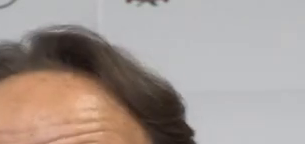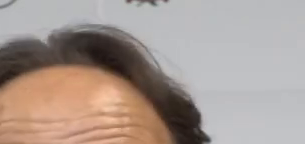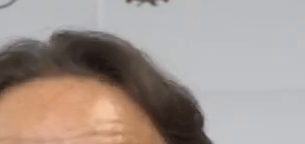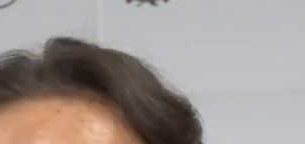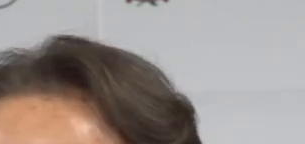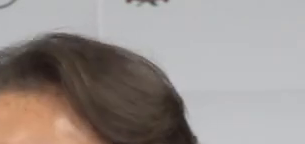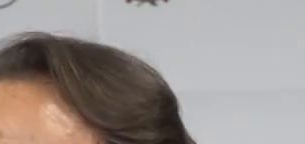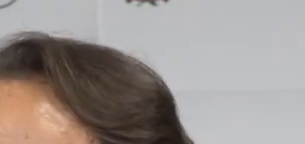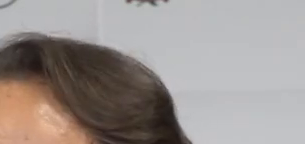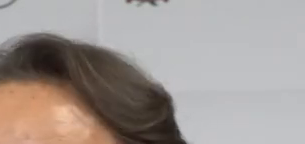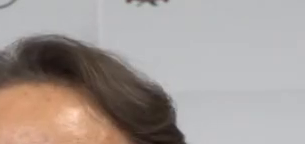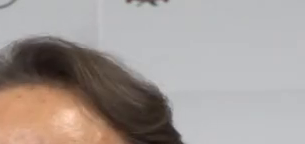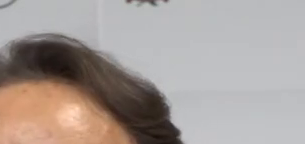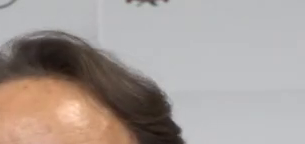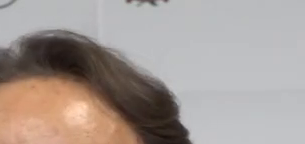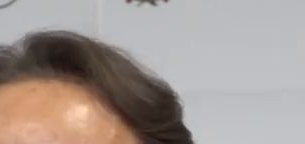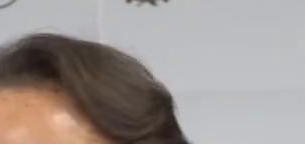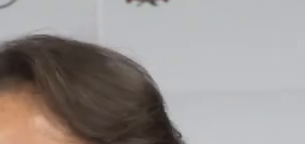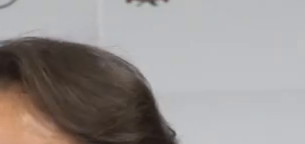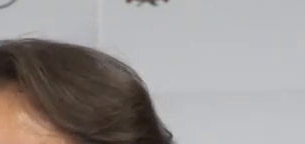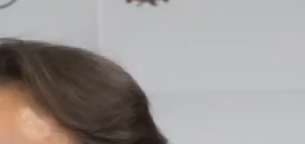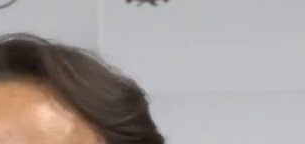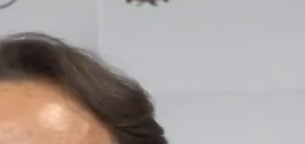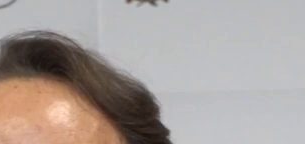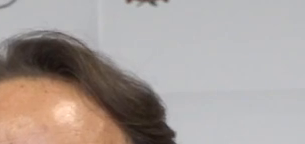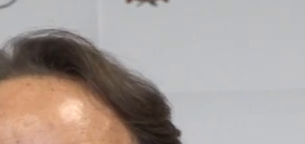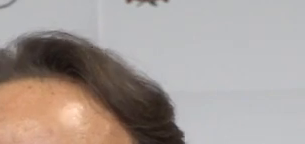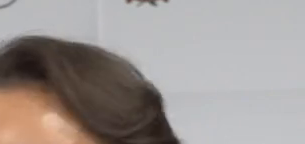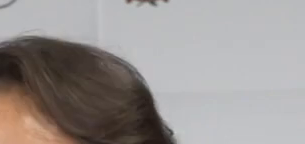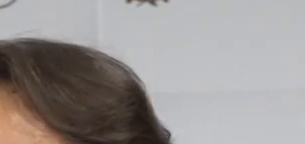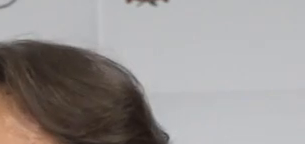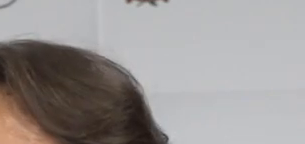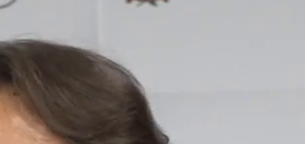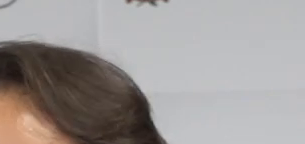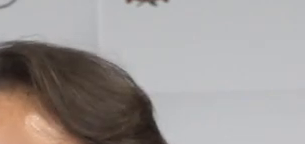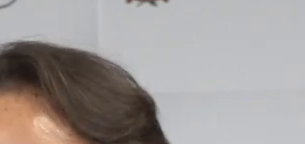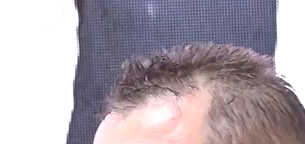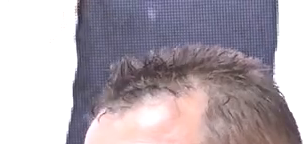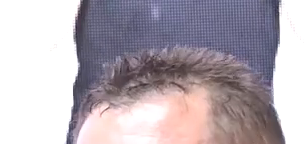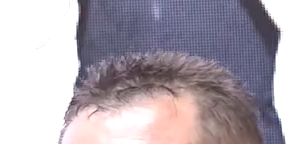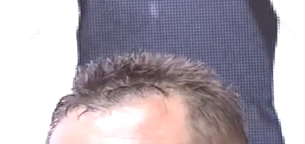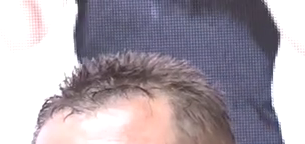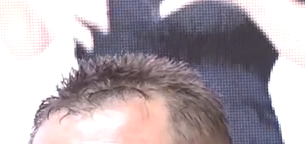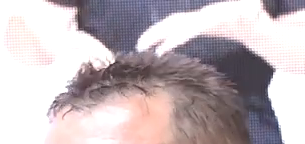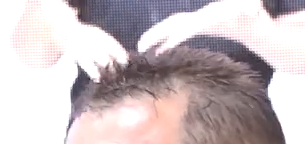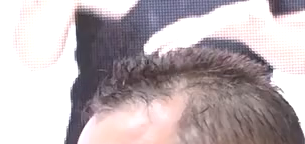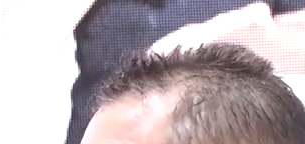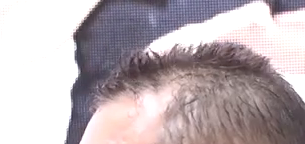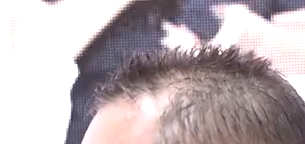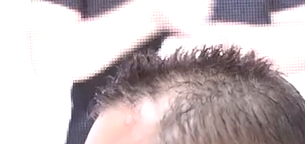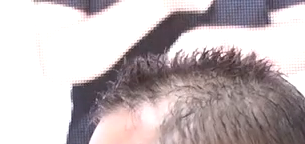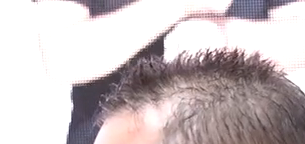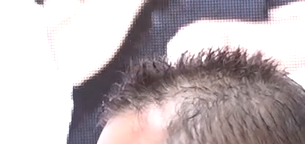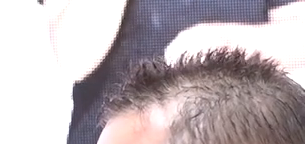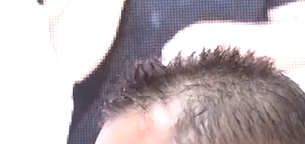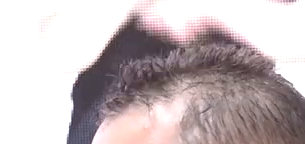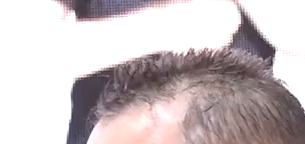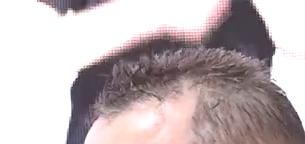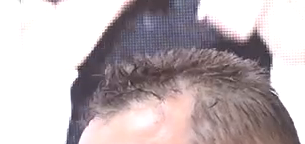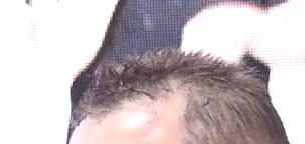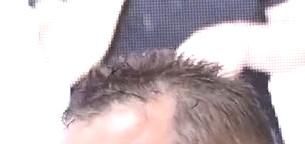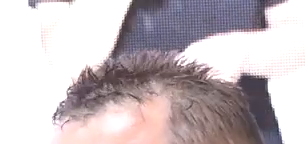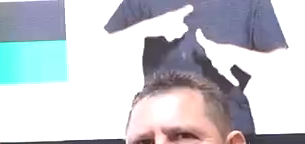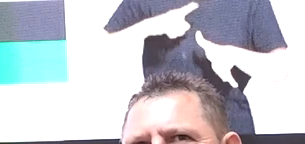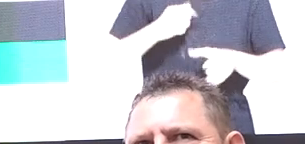iniciadas, mas que também são prioridade, acontecerão ao longo desses 4 anos de governo. O deputado Edilson Massoco também trouxe o